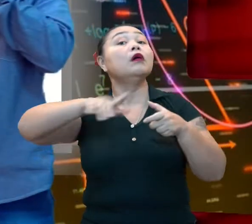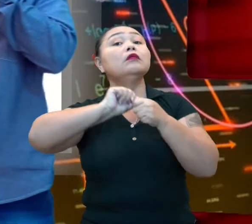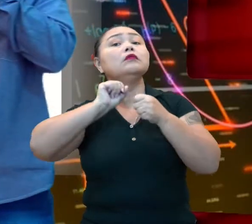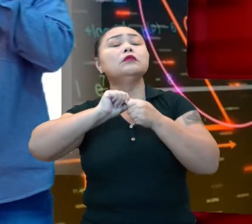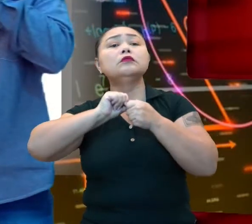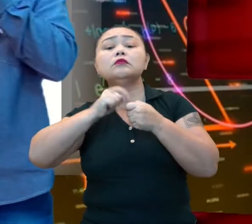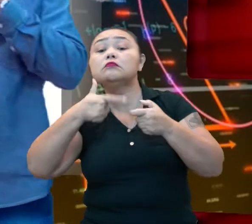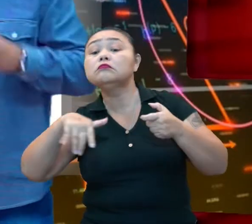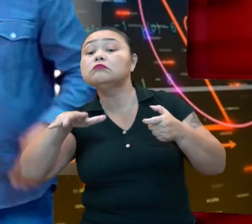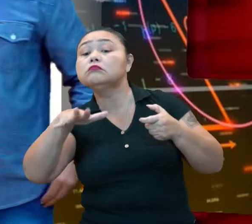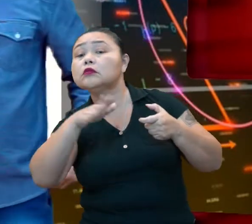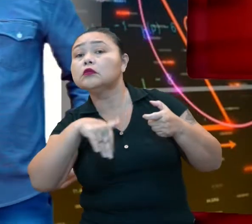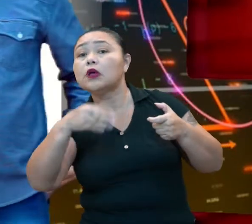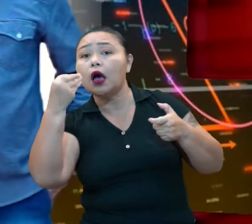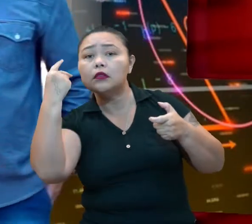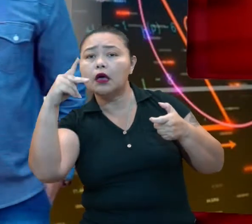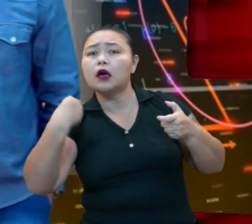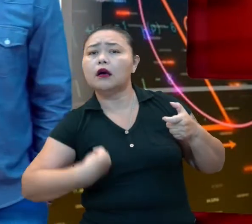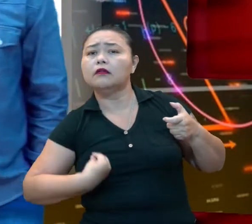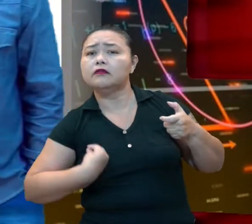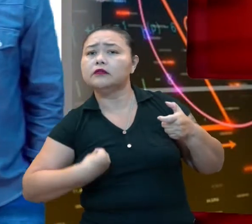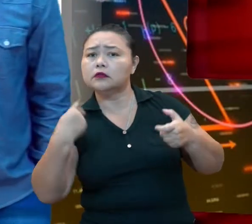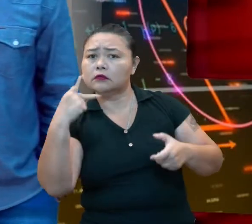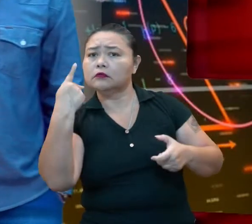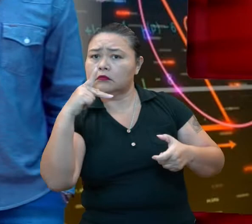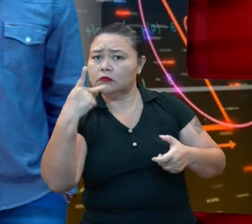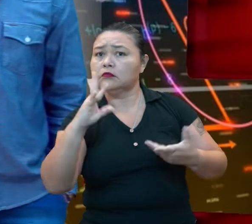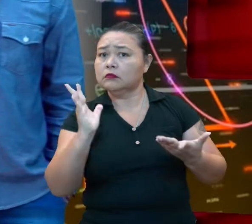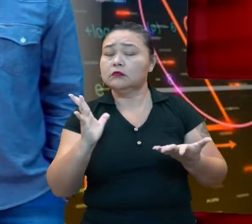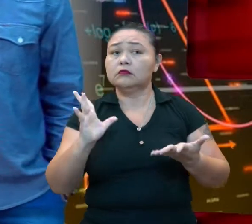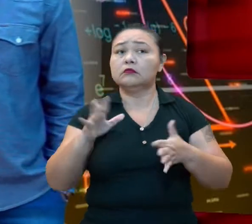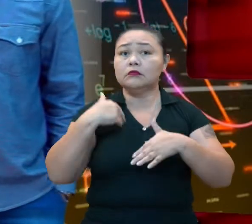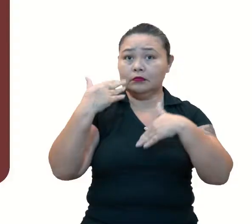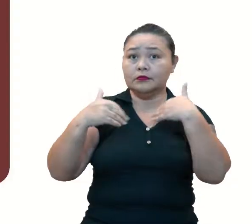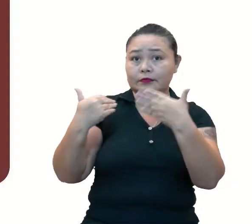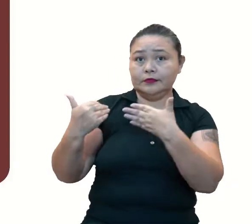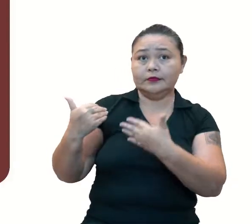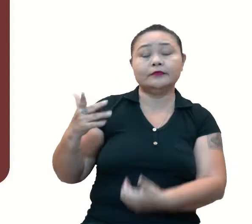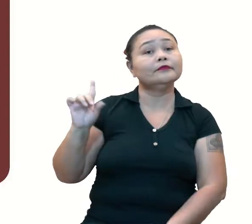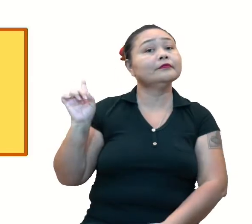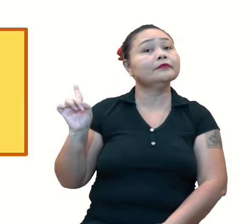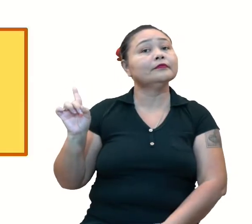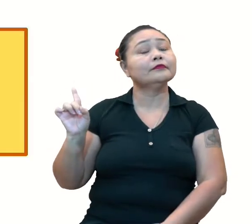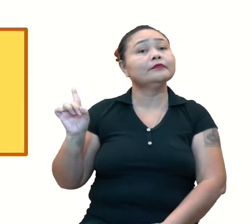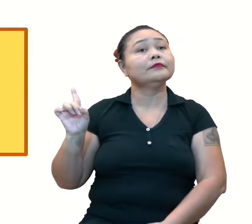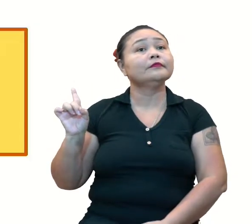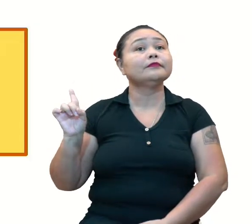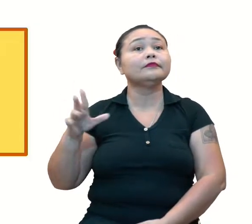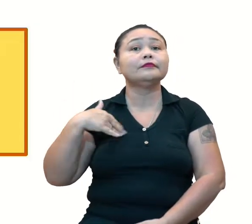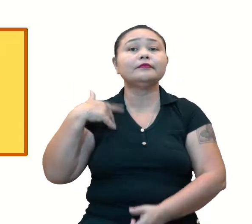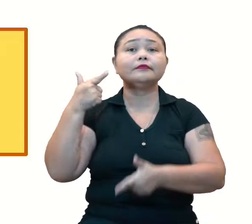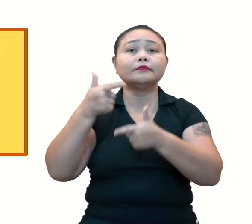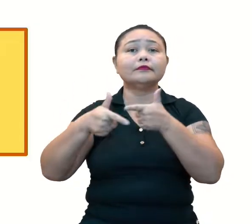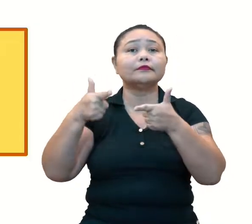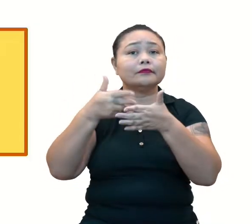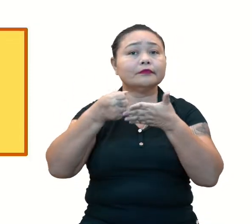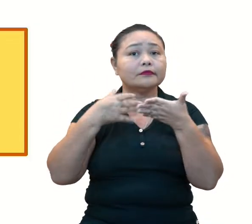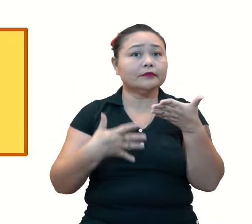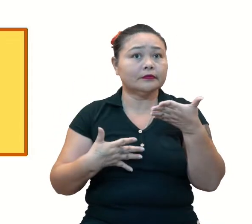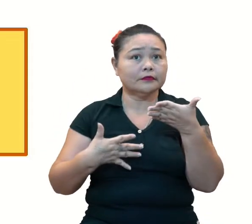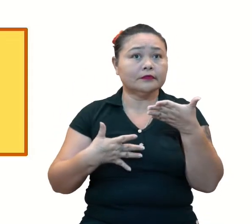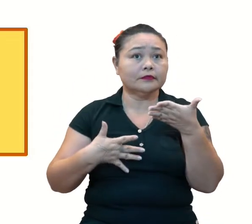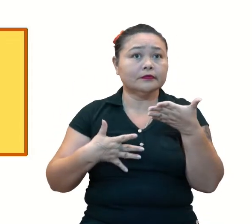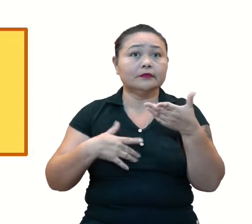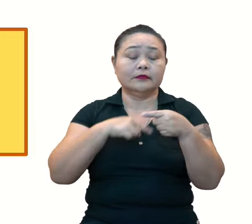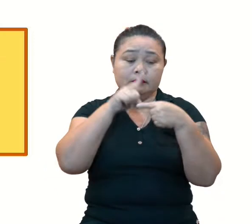inserir aí na vivência de vocês, na realidade que vocês vivem, tá? Vamos avançar então? Olha lá. Falando de problemas, vamos lá. O